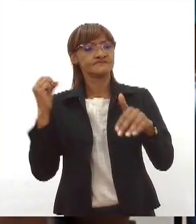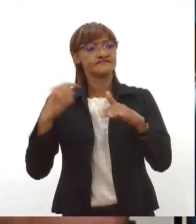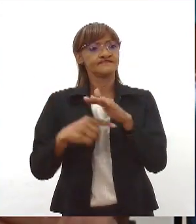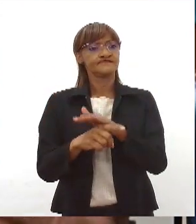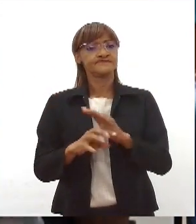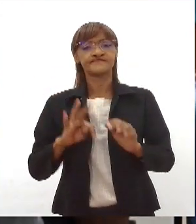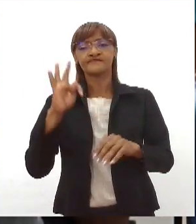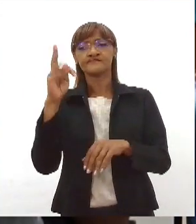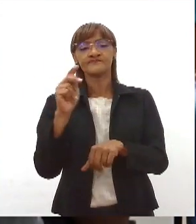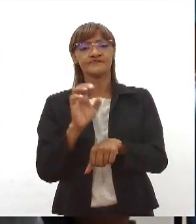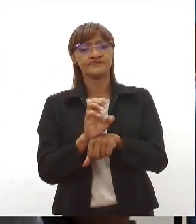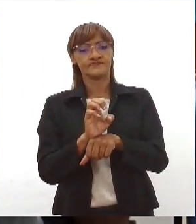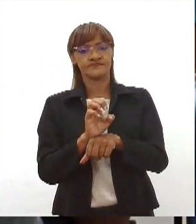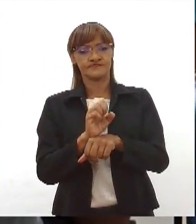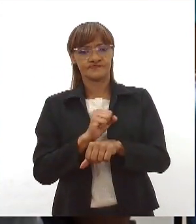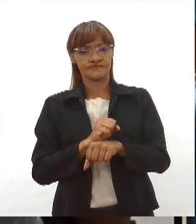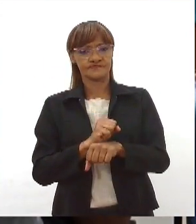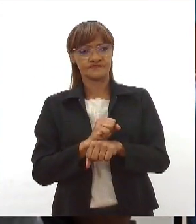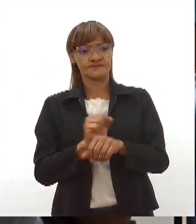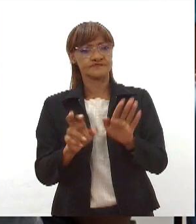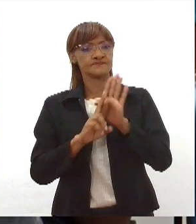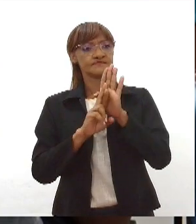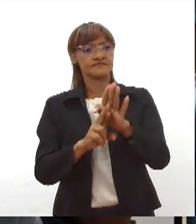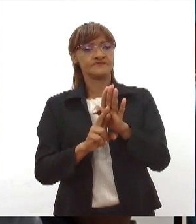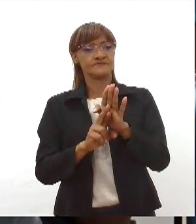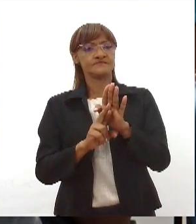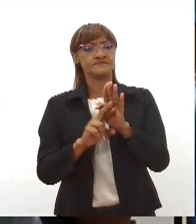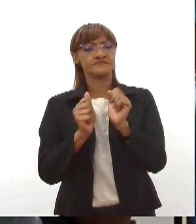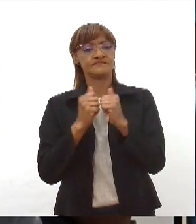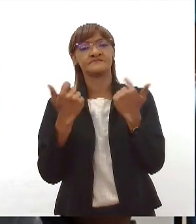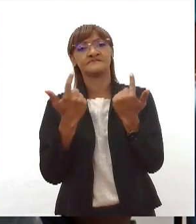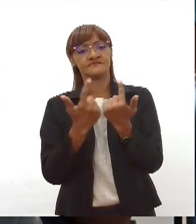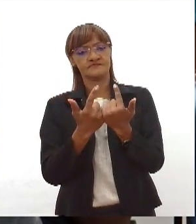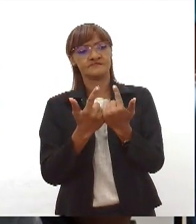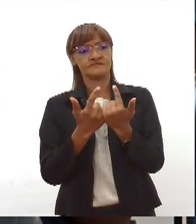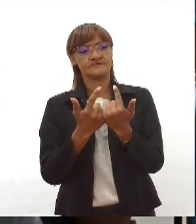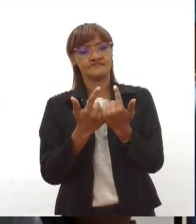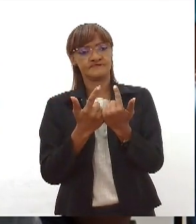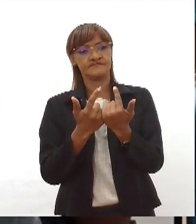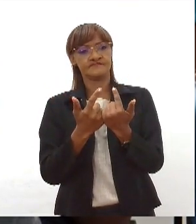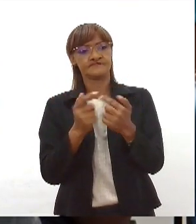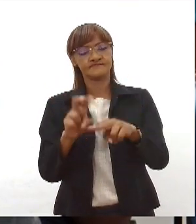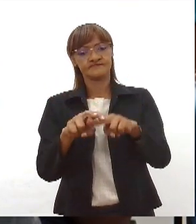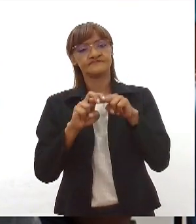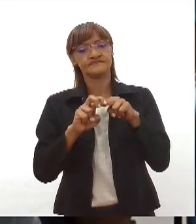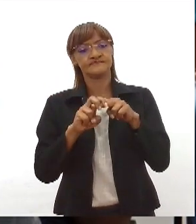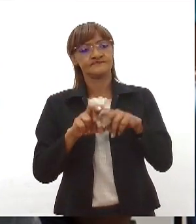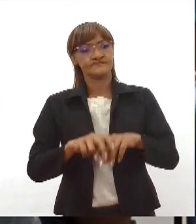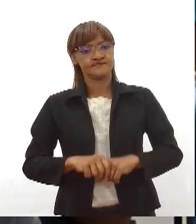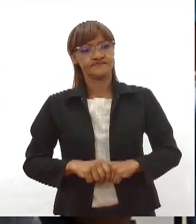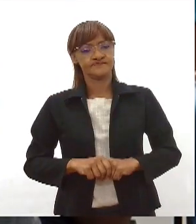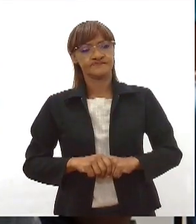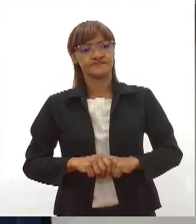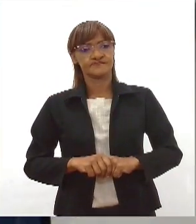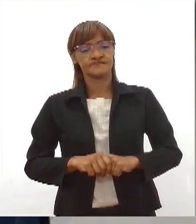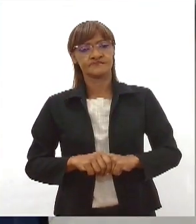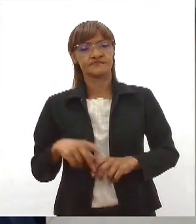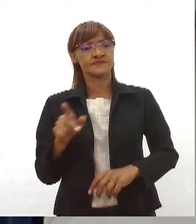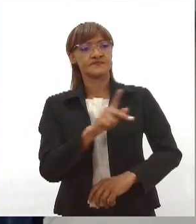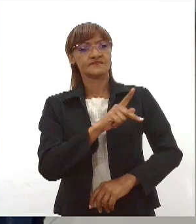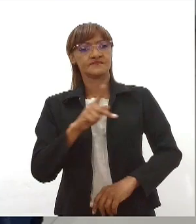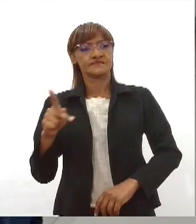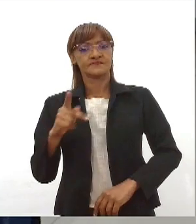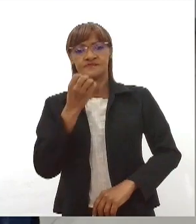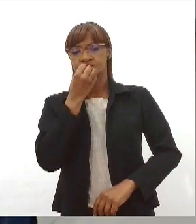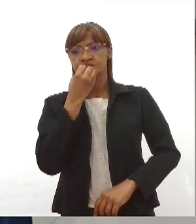com o nome da Assembleia Legislativa à frente portanto um grande Presidente daquela casa